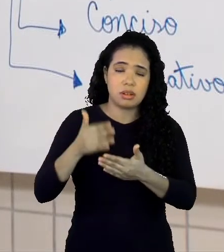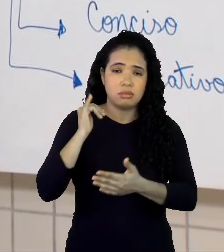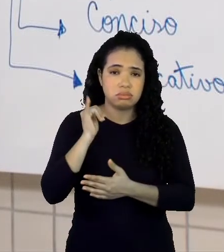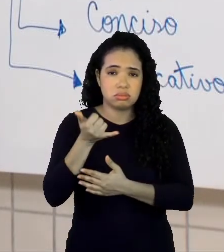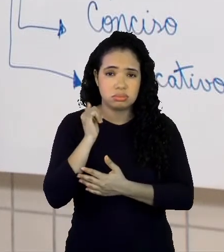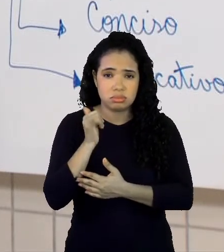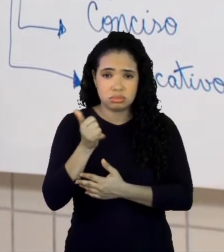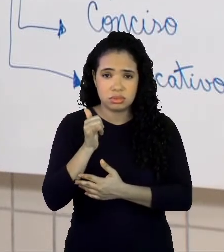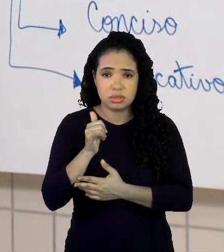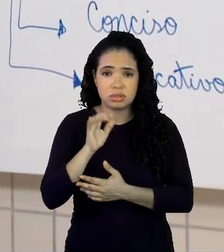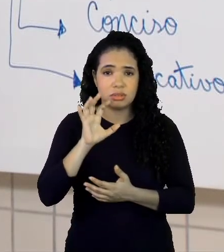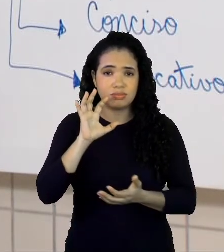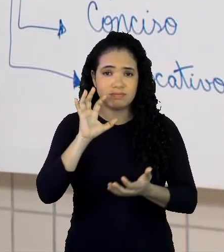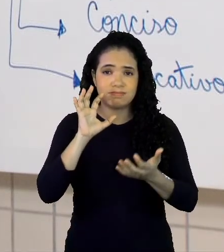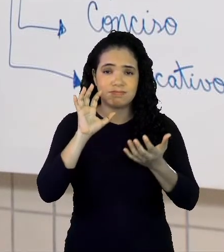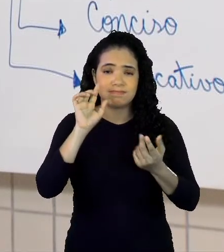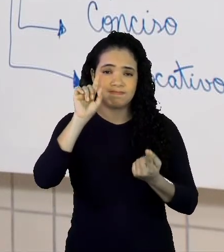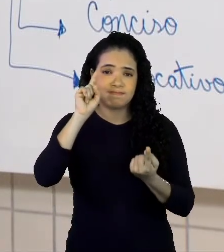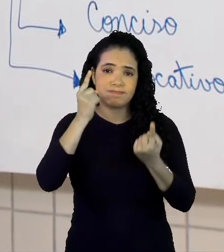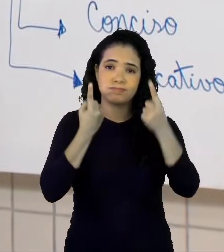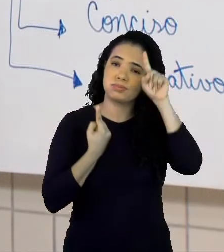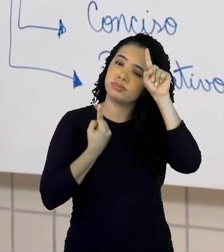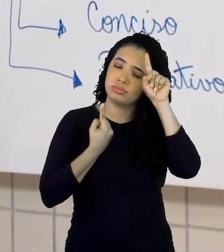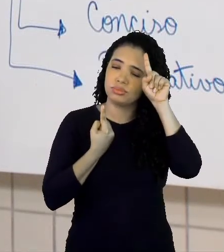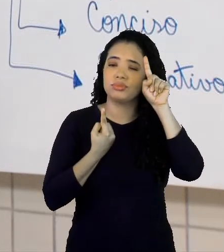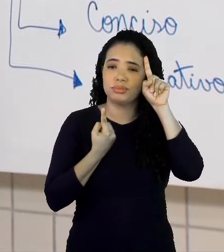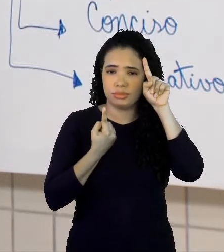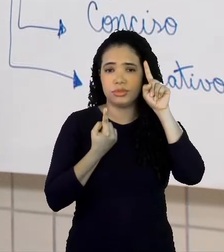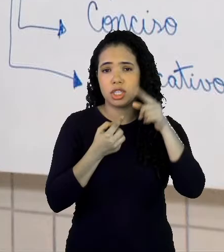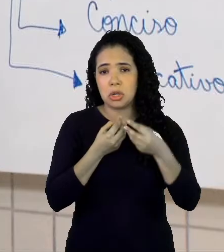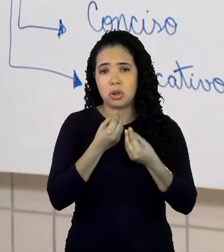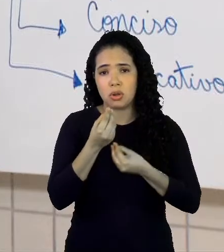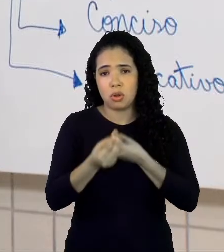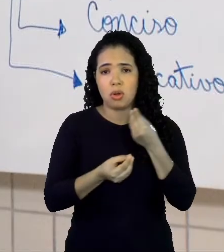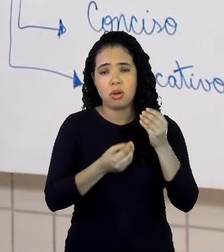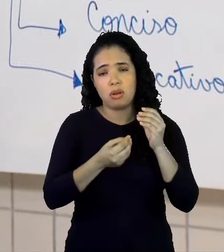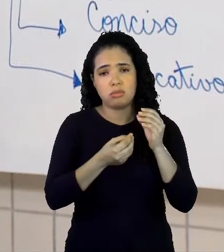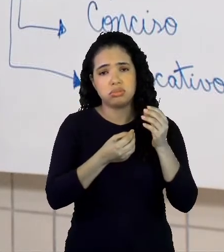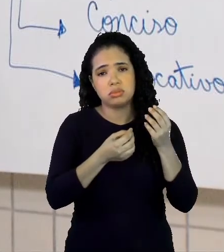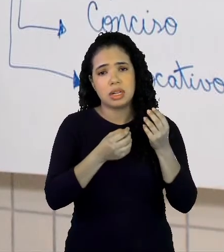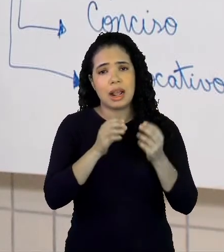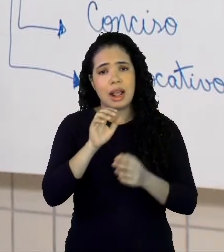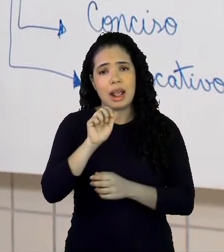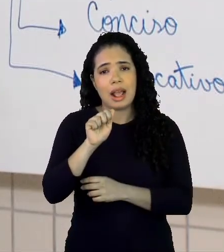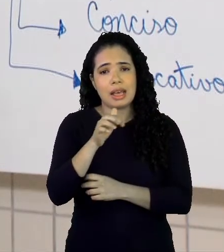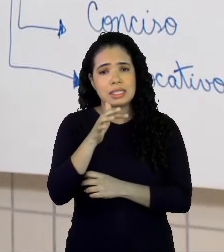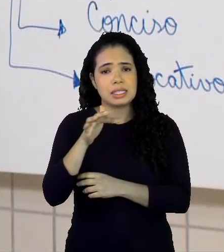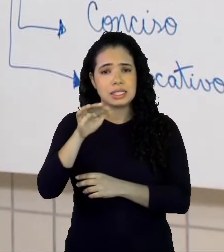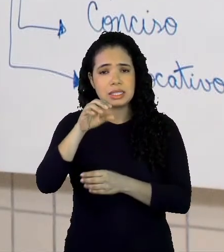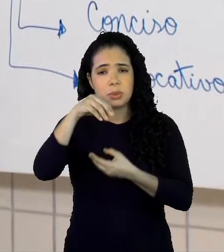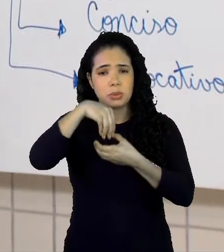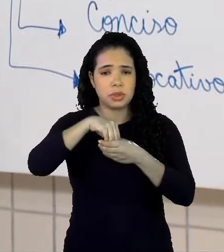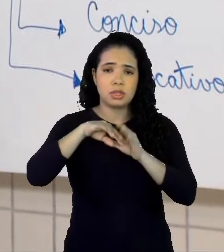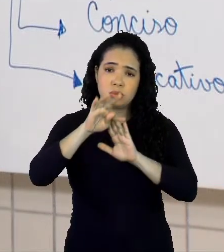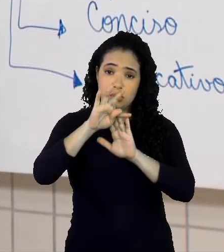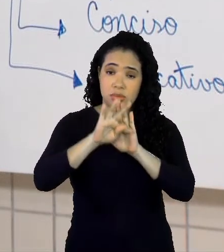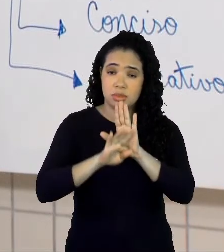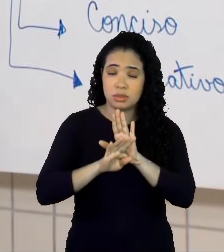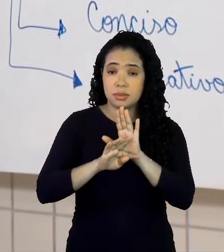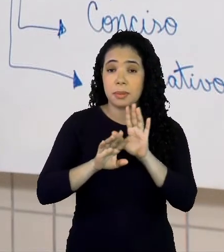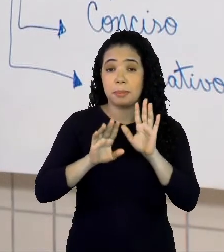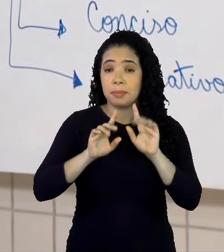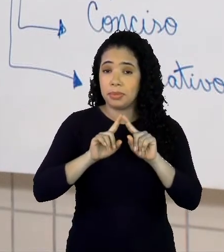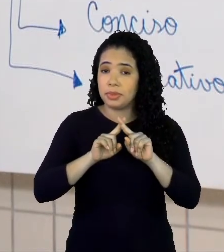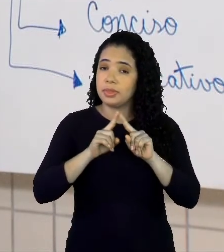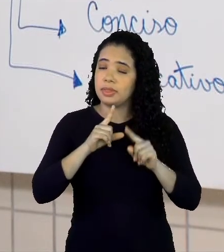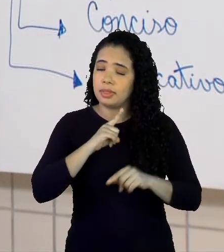narrador, o clímax, né, de como que o enredo vai acontecer, as ações desse enredo. É claro que a gente tem mini conto